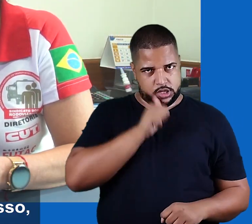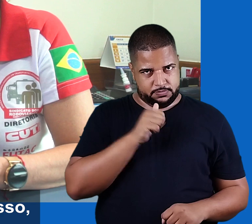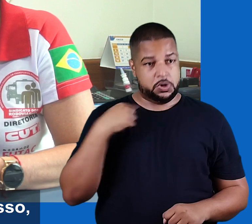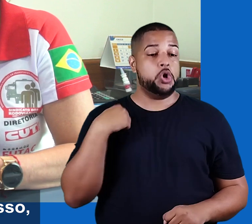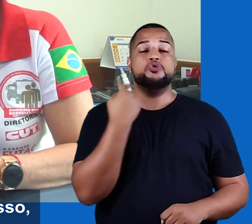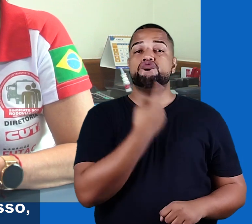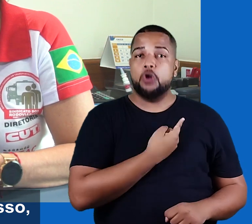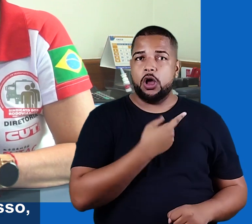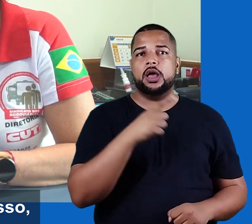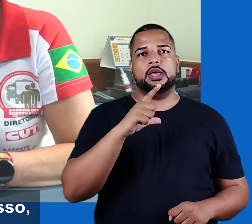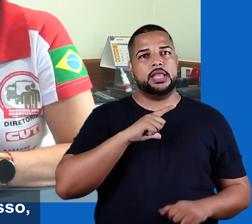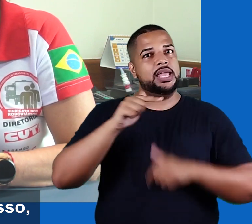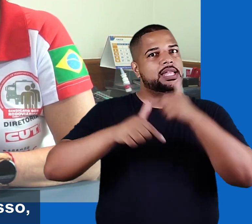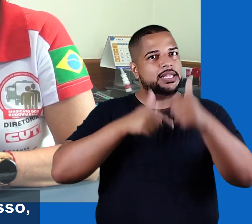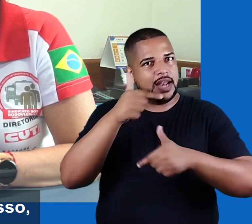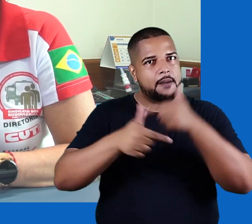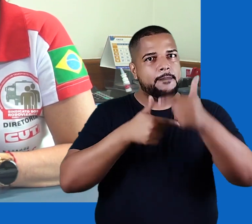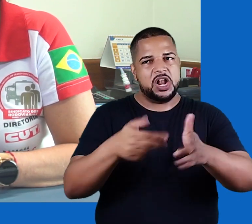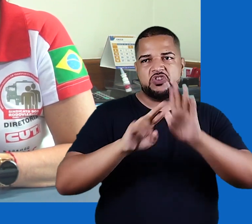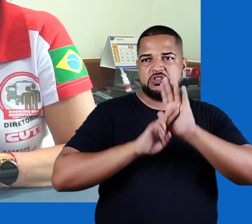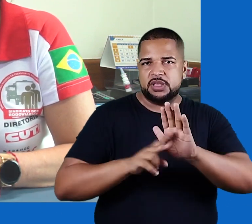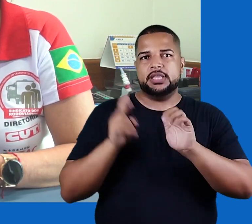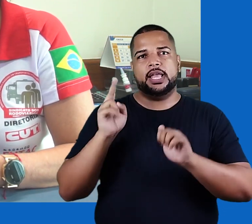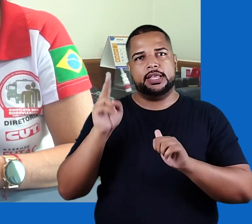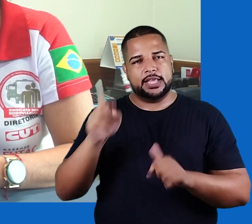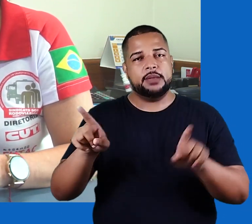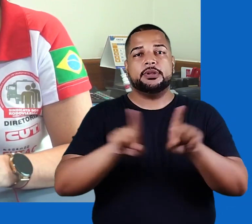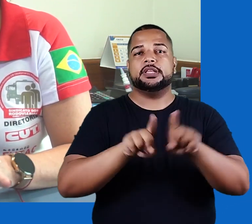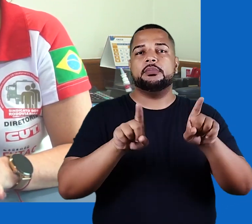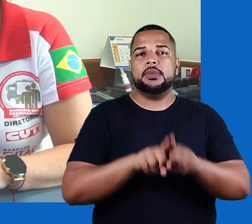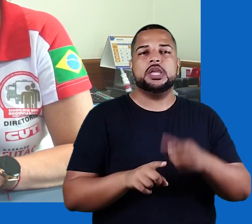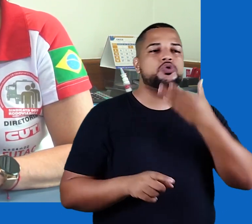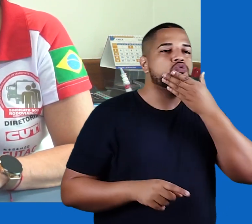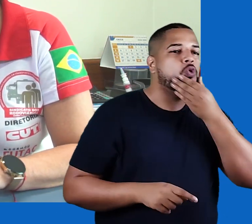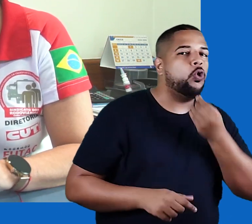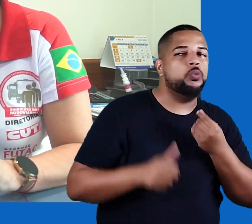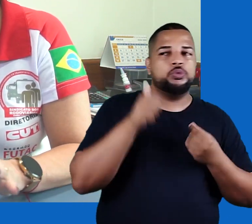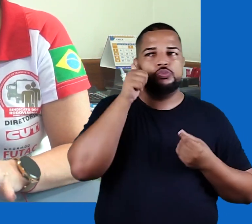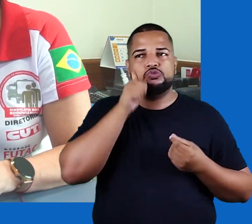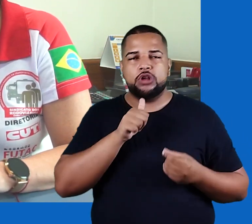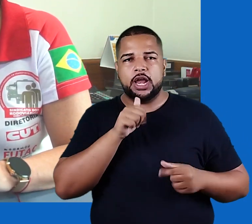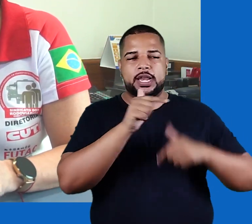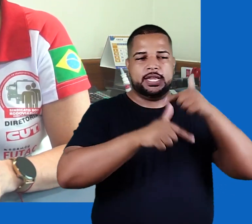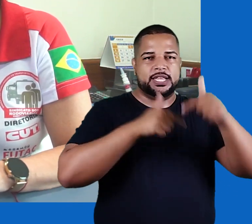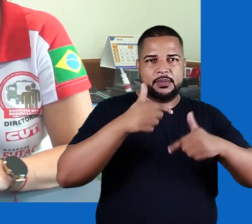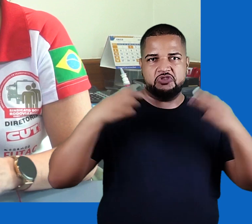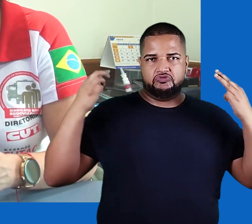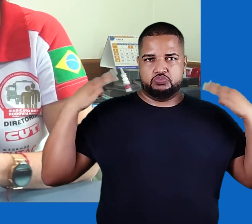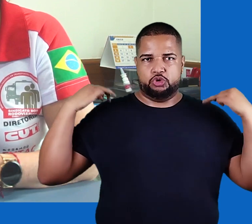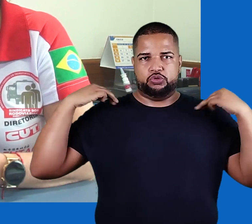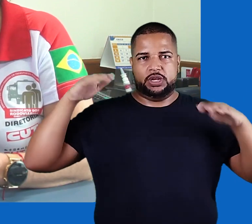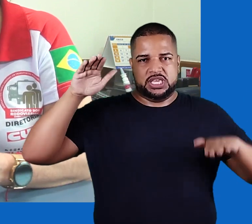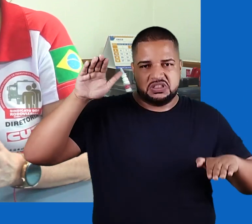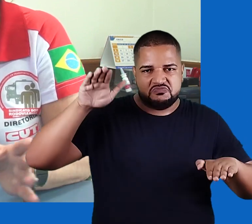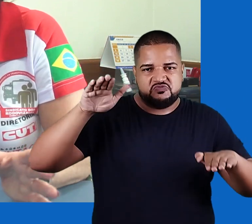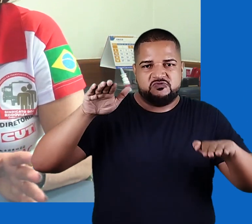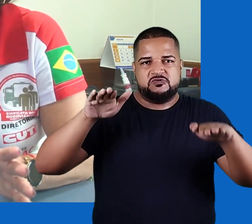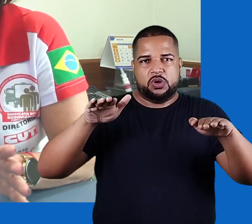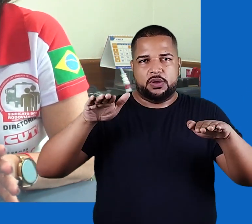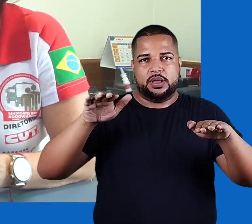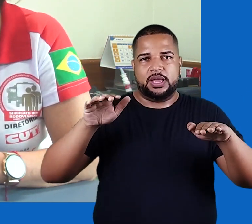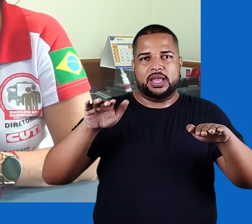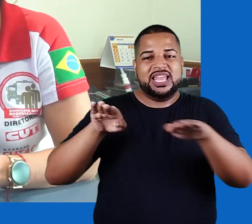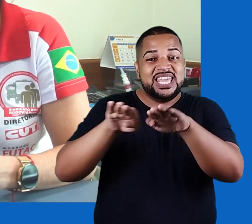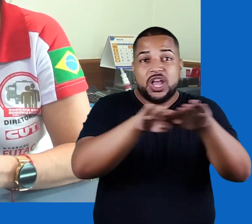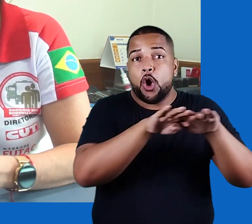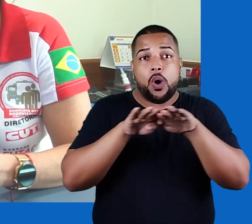E a gente trabalha focada nisso, né, em igualar a quantidade de mulheres e homens no trabalho.